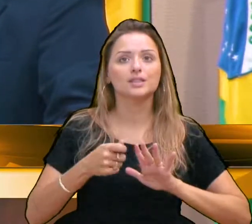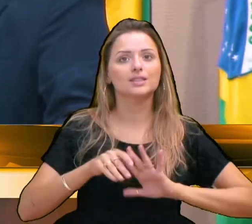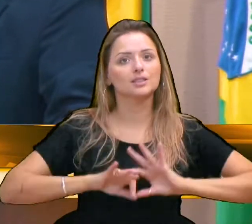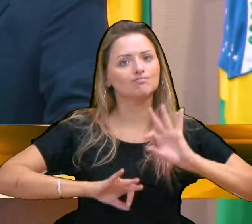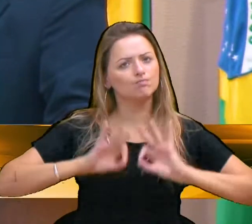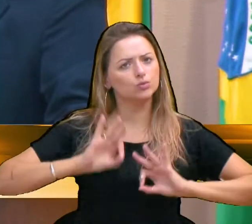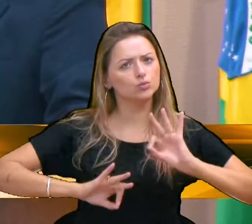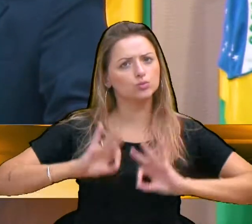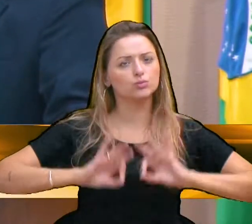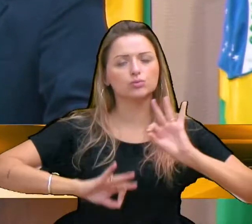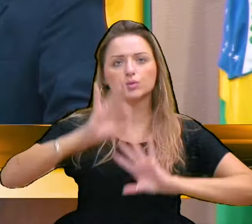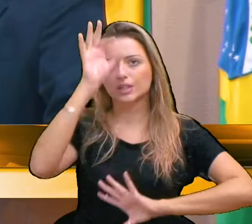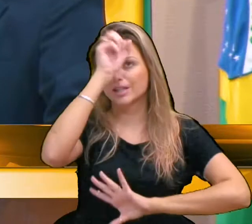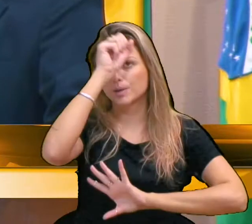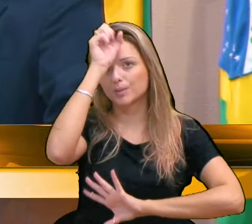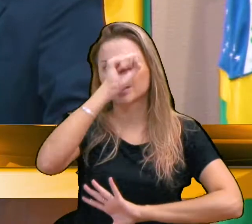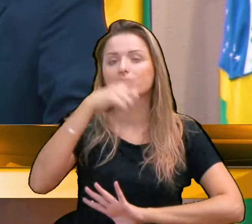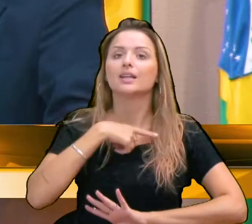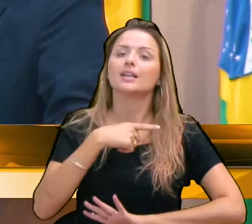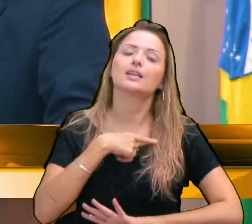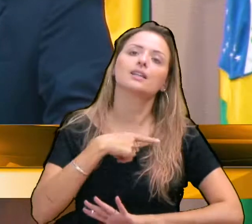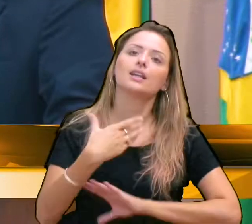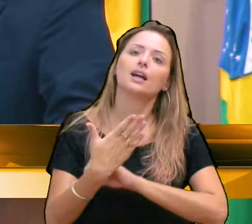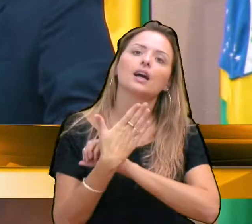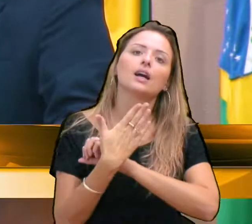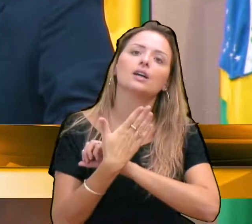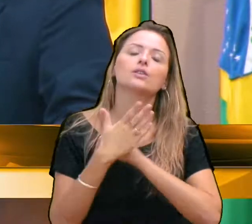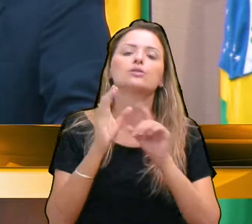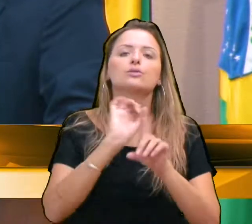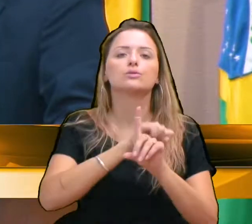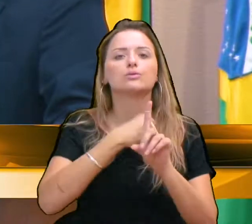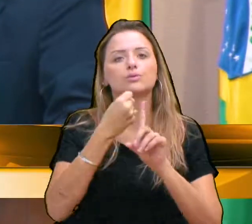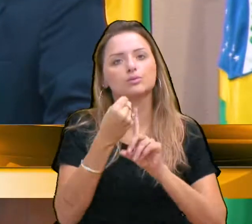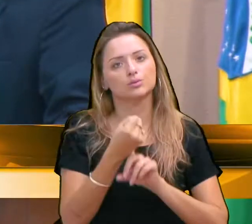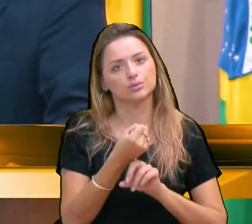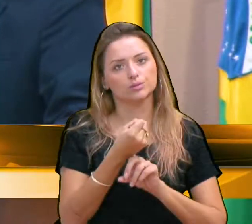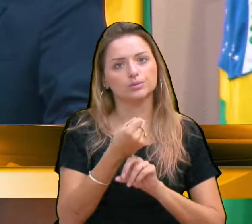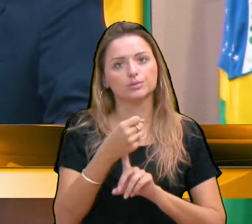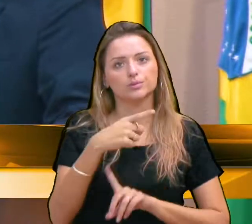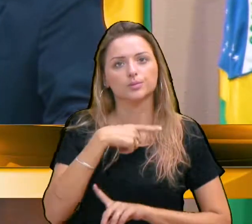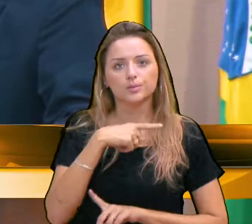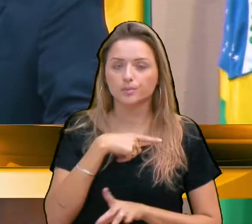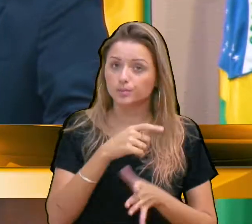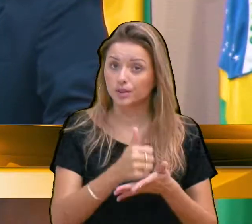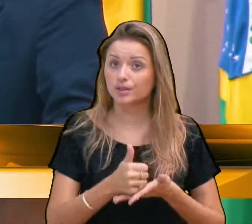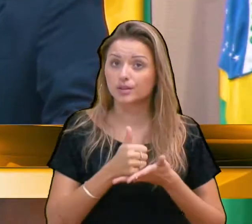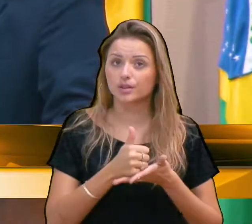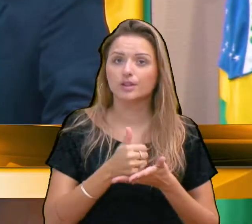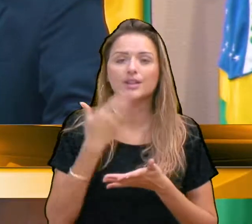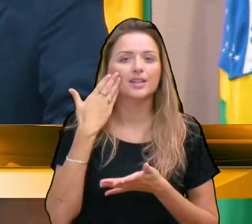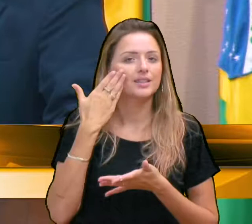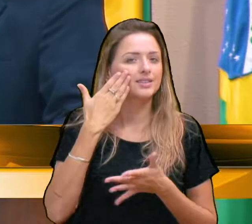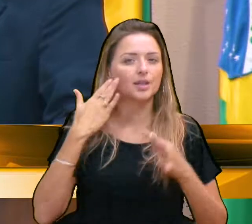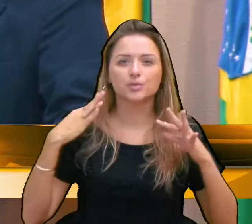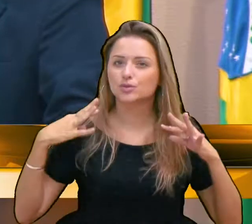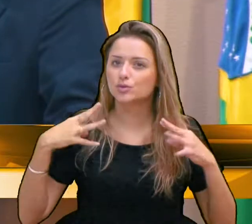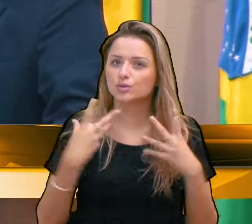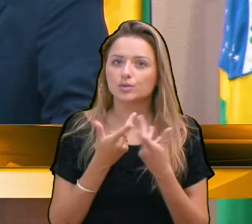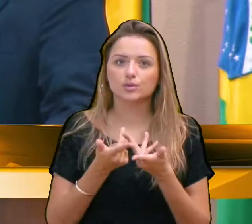preparar e ter o respaldo que a sociedade venha a lhe oferecer. E a gente sabe de todas as